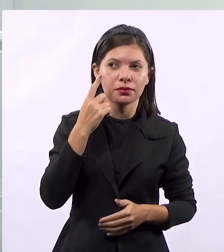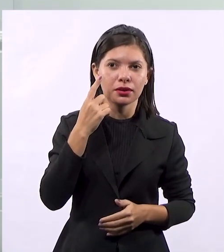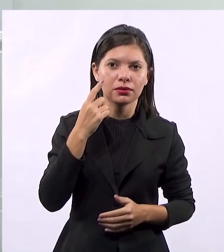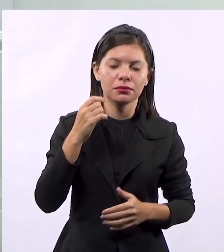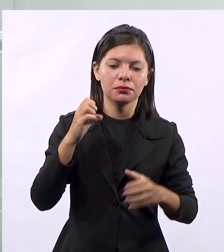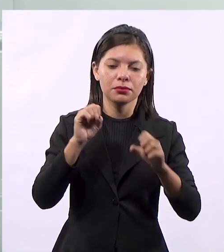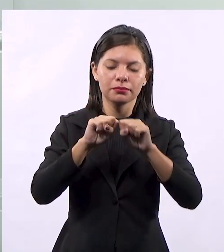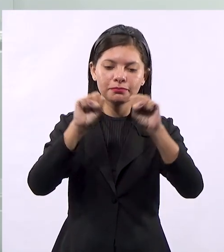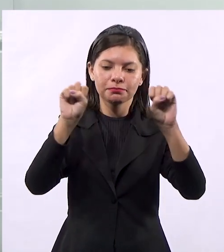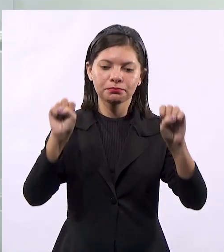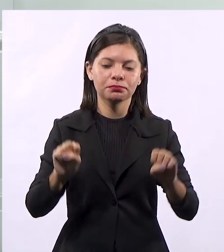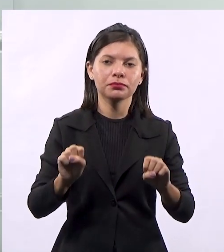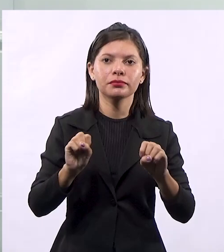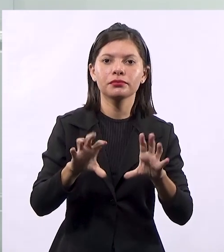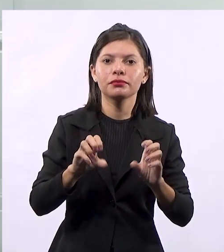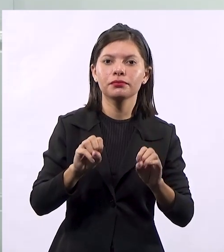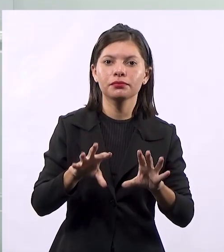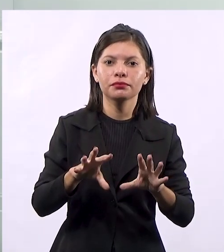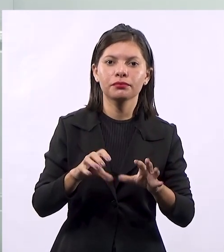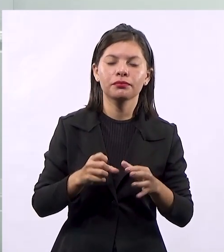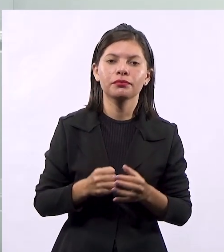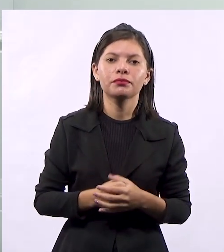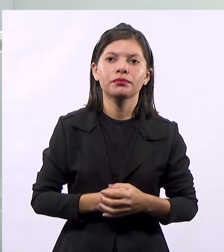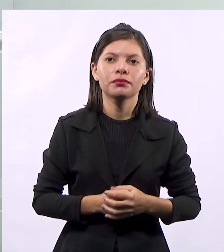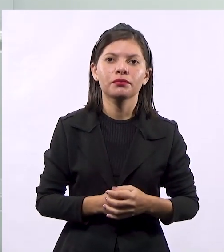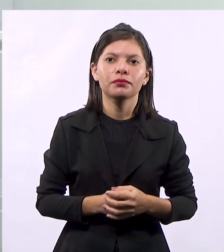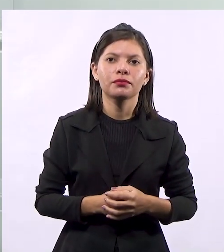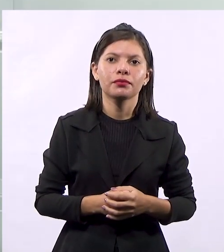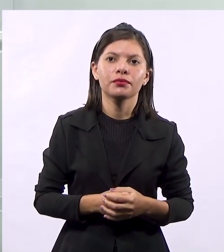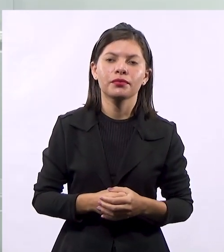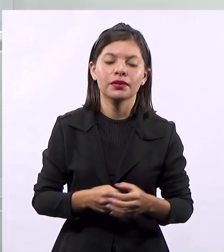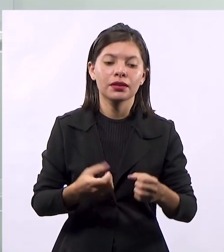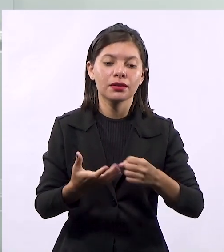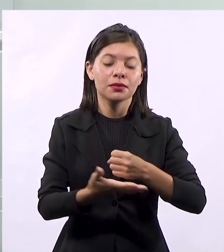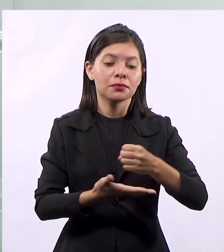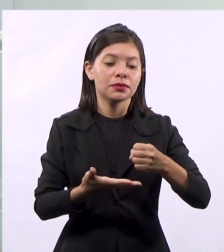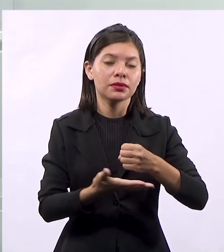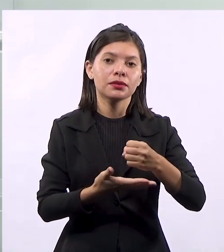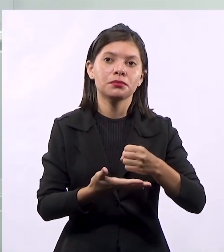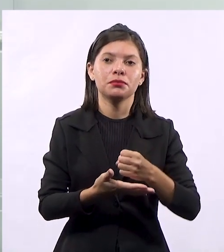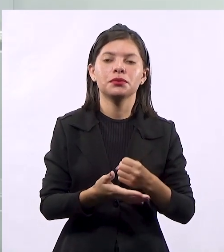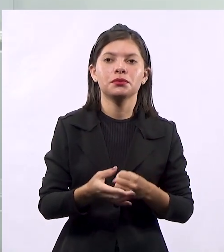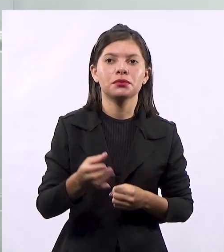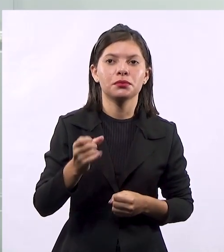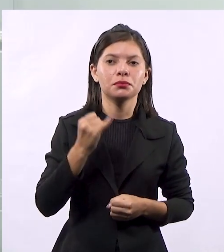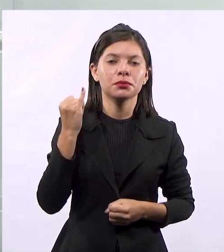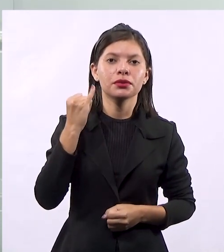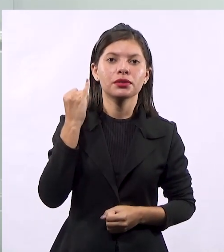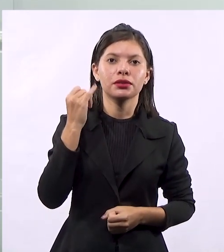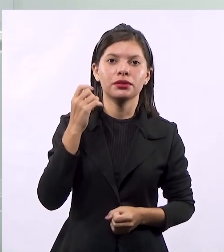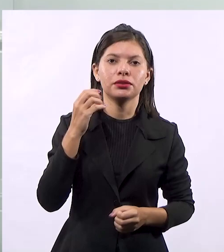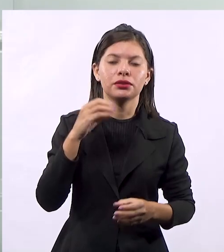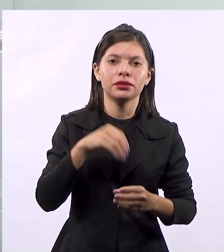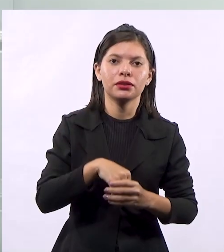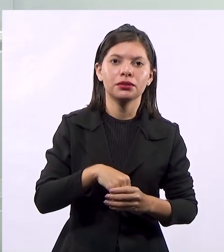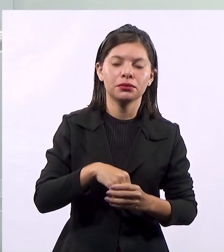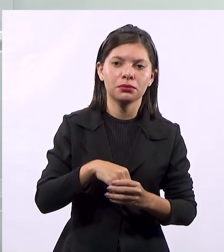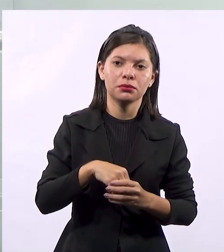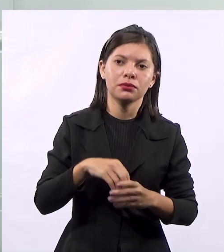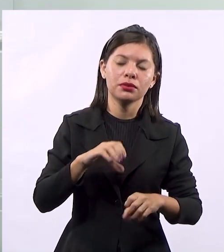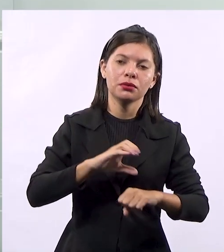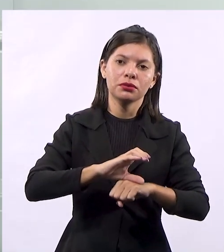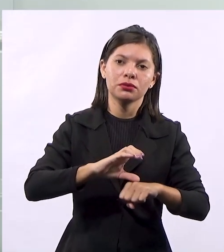de desenvolvimento. E esse processo de desenvolvimento deve ser observado pelo sistema educacional. Portanto,